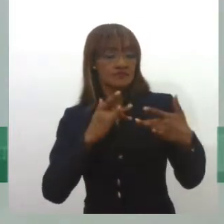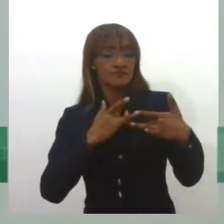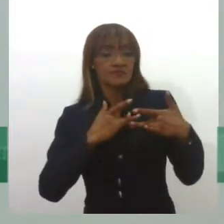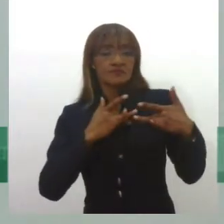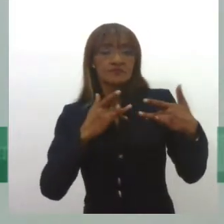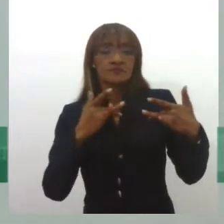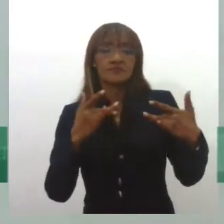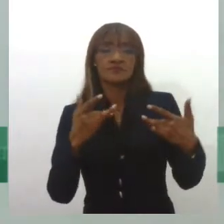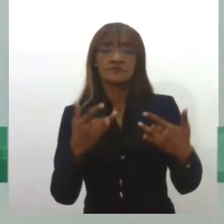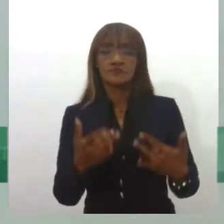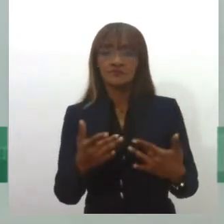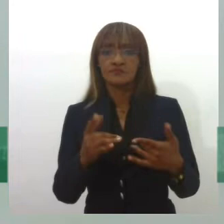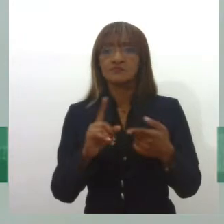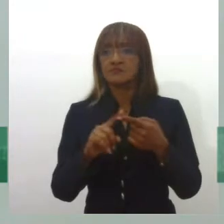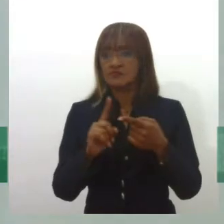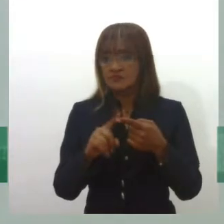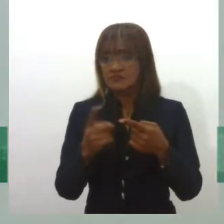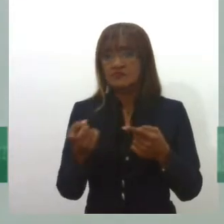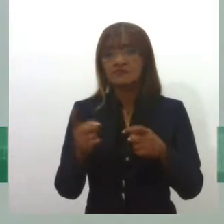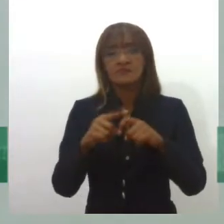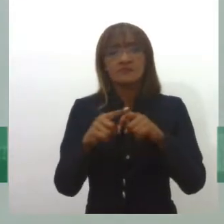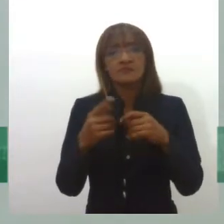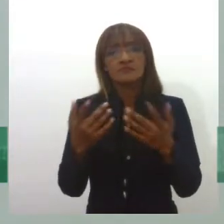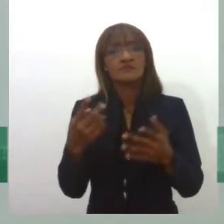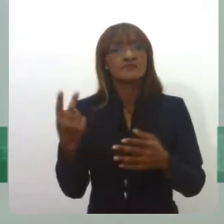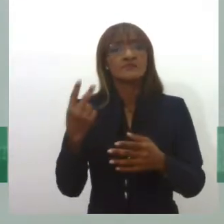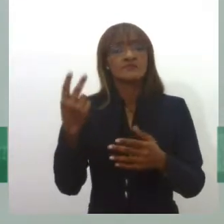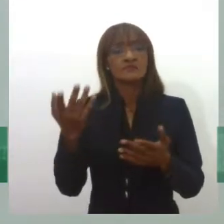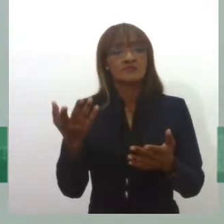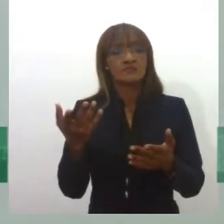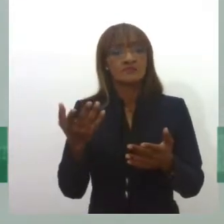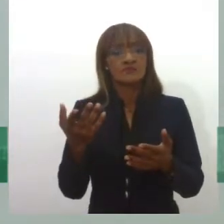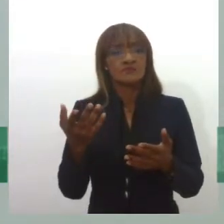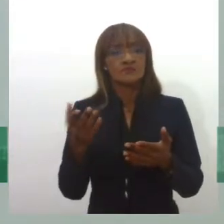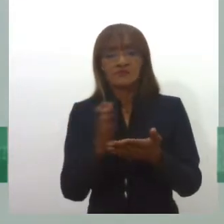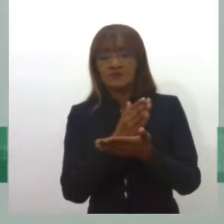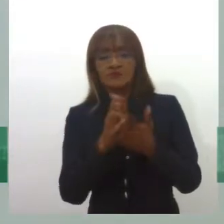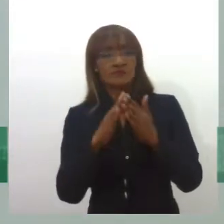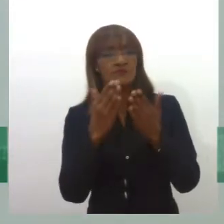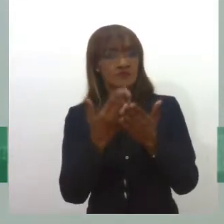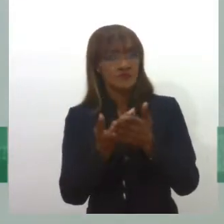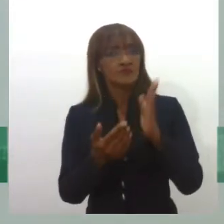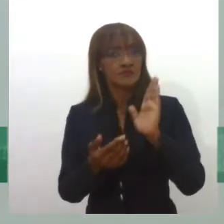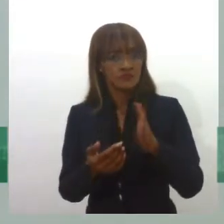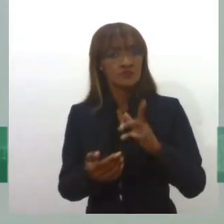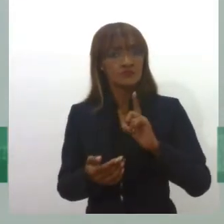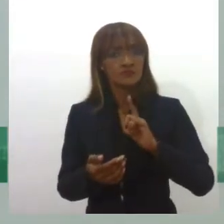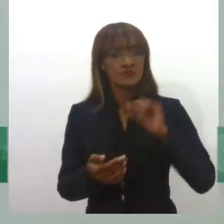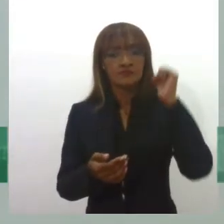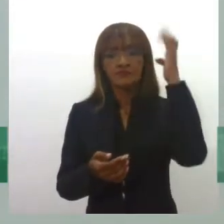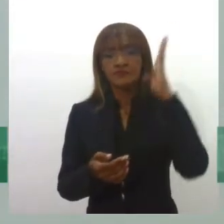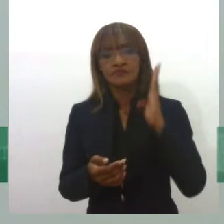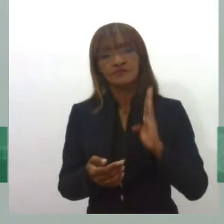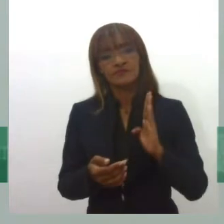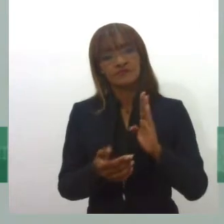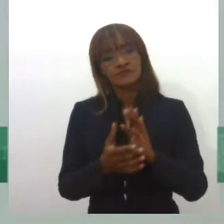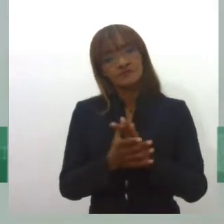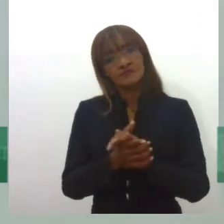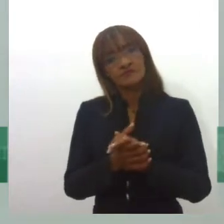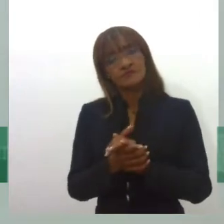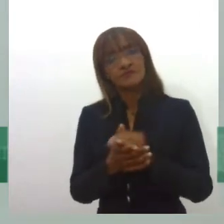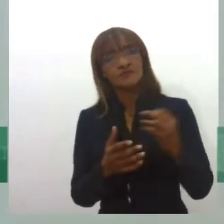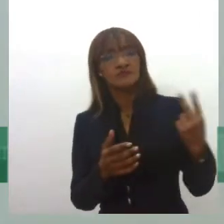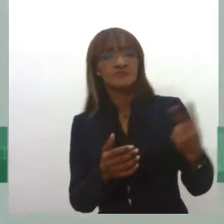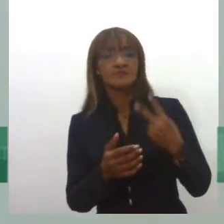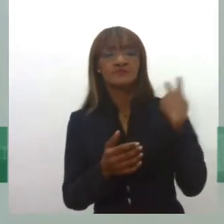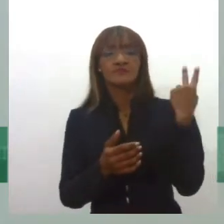Formação ética, quer dizer, dos valores. Muitas escolas já fazem isso no Brasil, não é? Quer dizer, ver os valores que